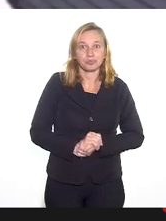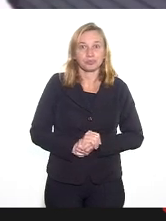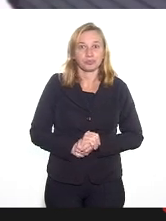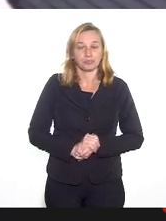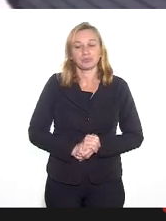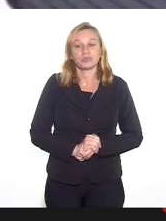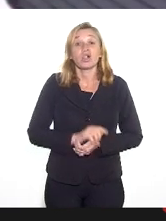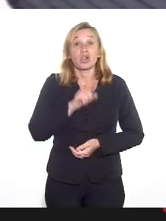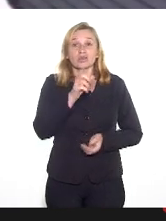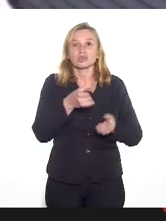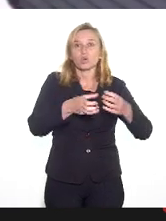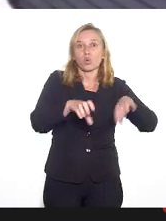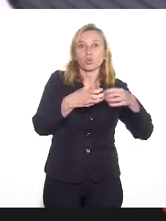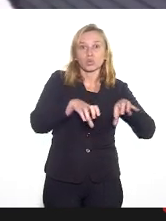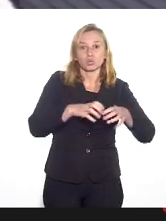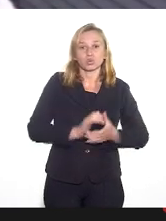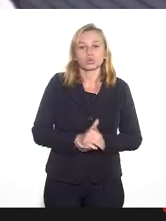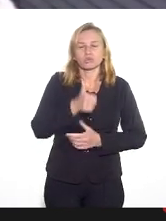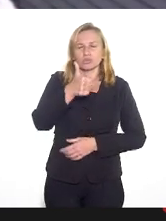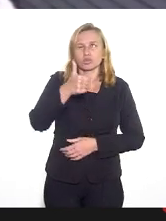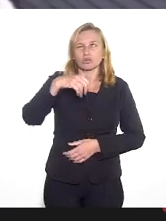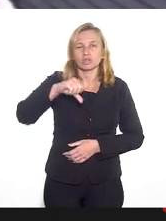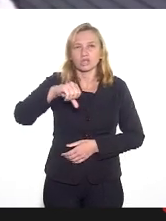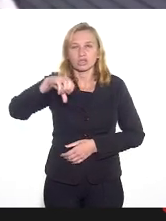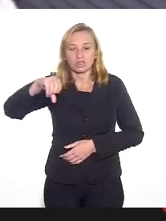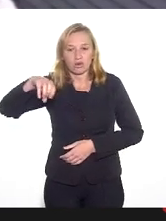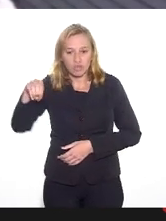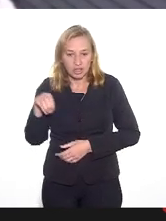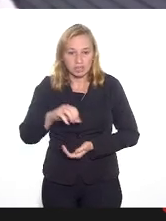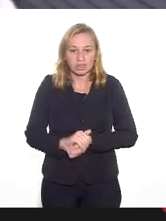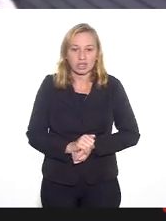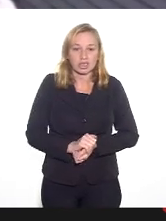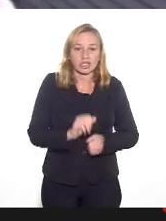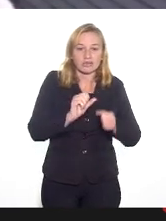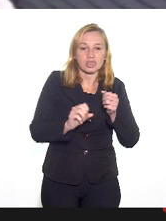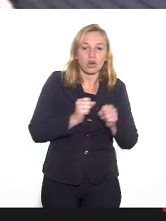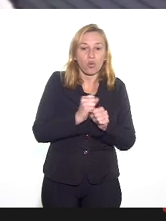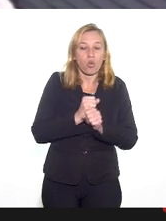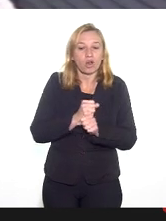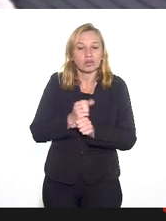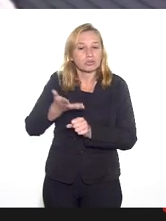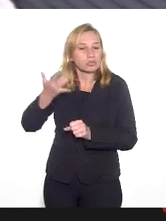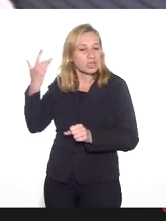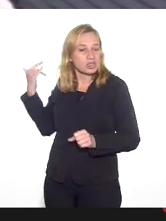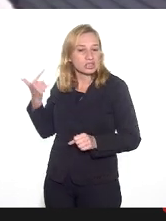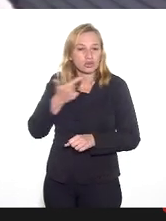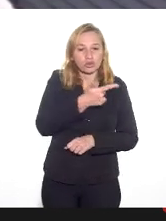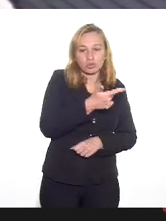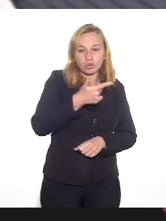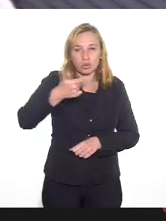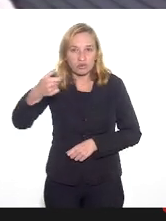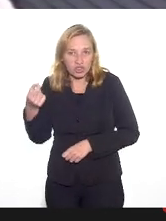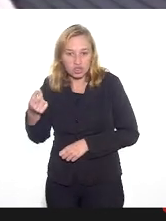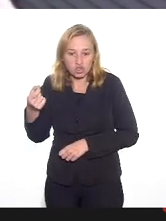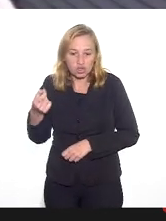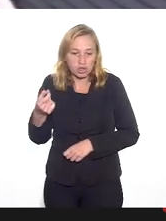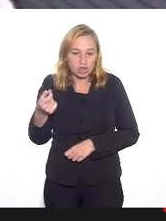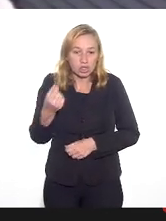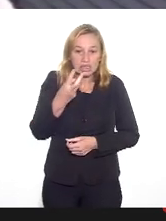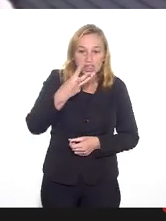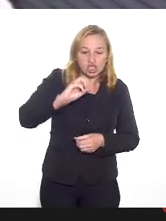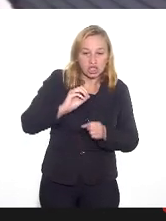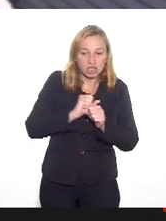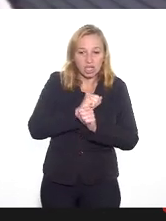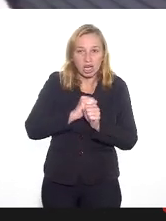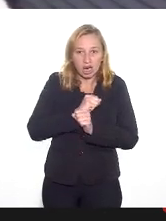Esse concurso de 1990, eles fizeram no ano passado, no ano de 2020, os 30 anos